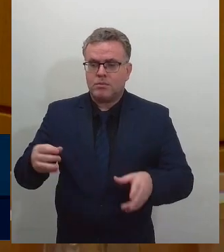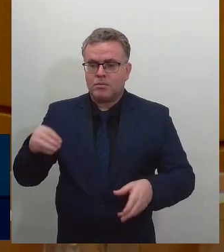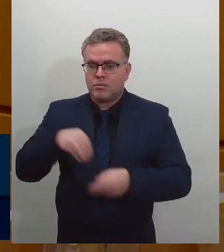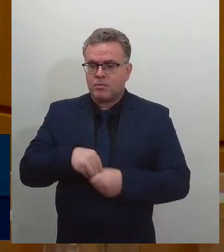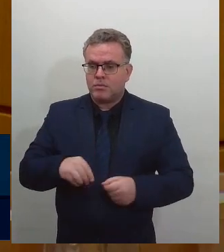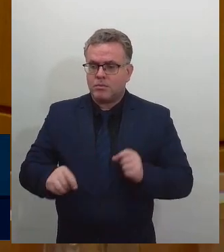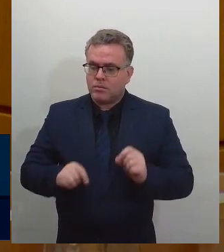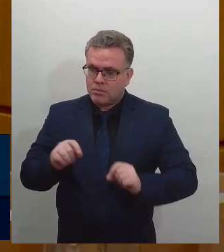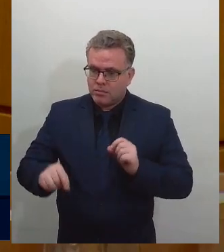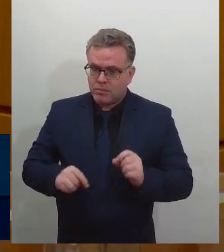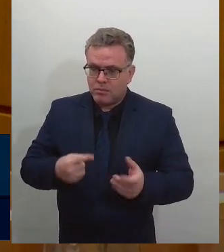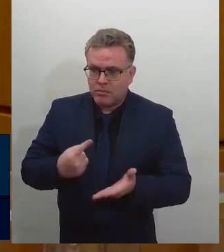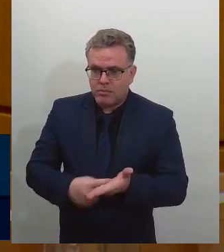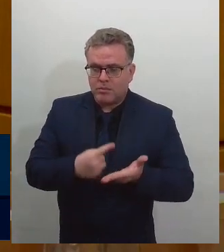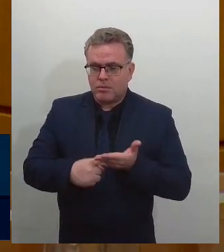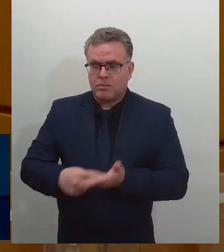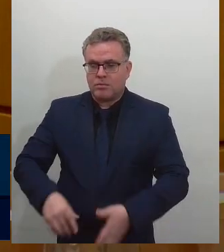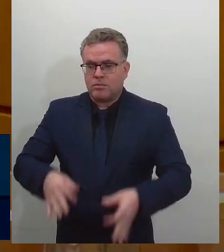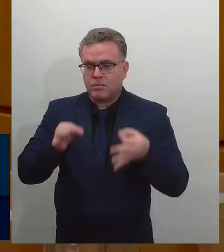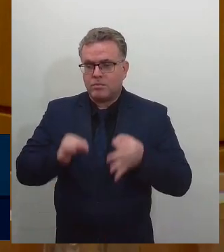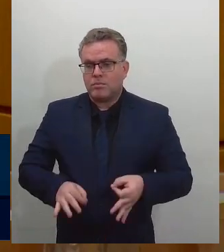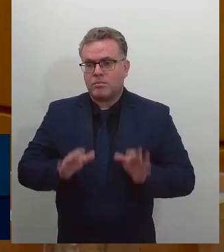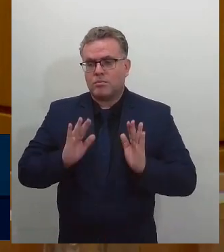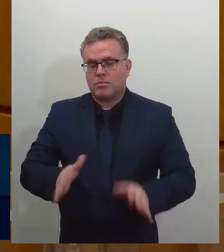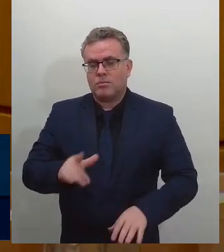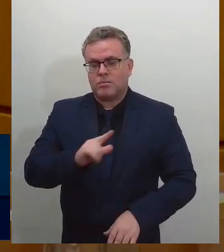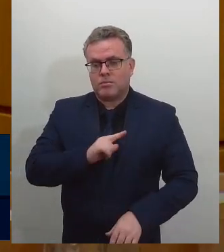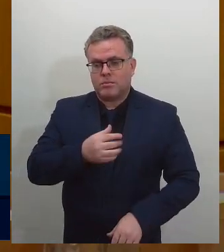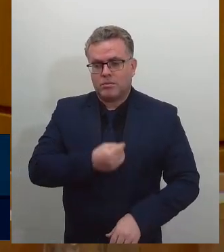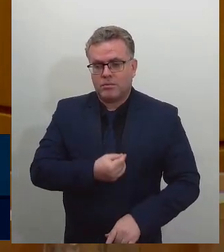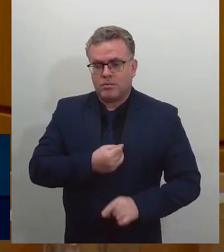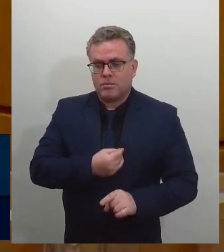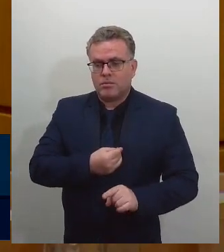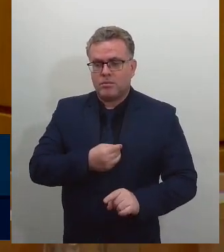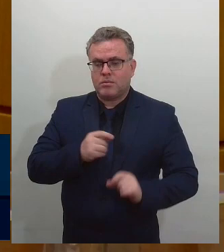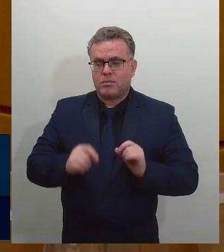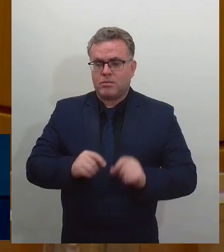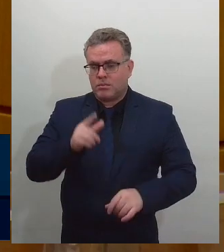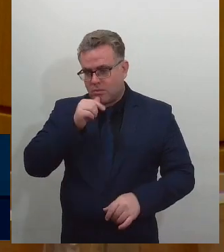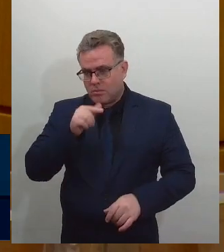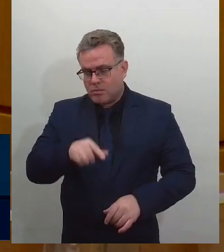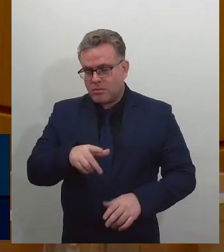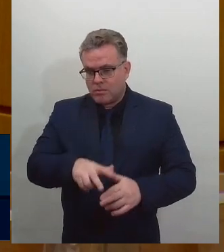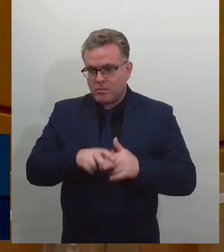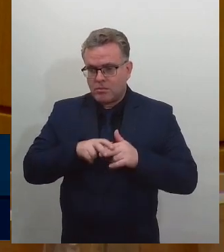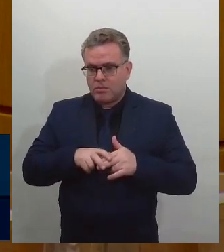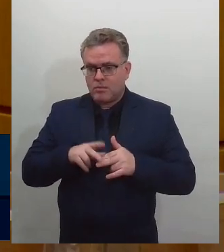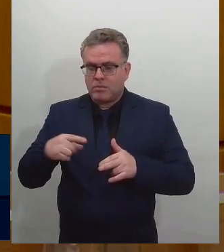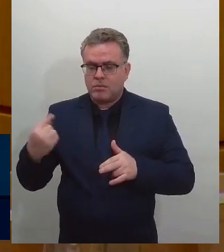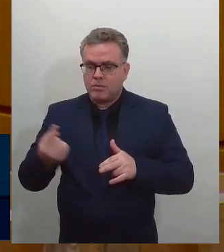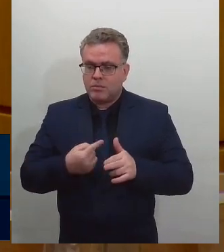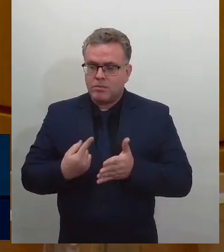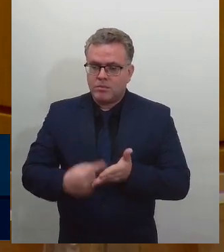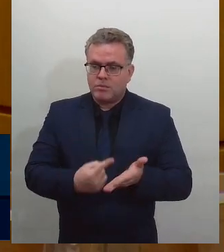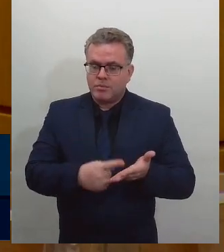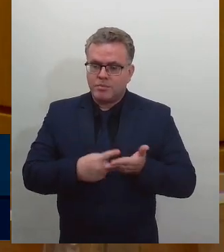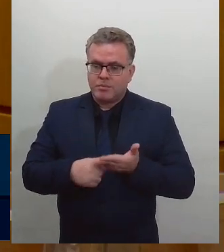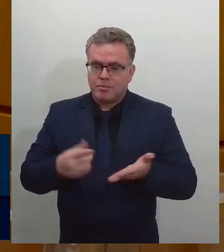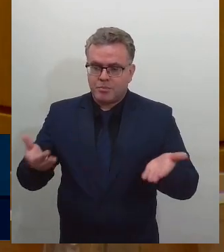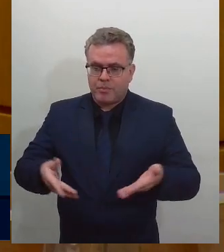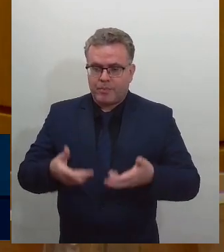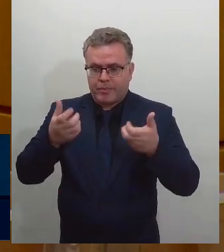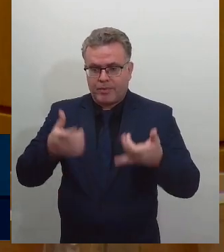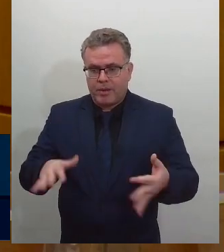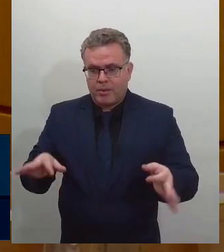legal, já existe rede de água. Portanto, a nossa fala, e eu vou concluir, senhor presidente, é justamente para